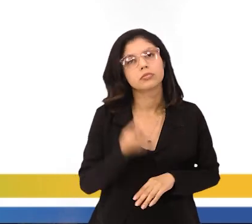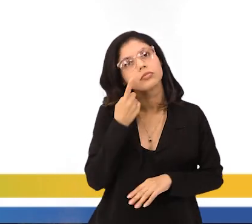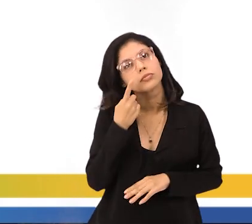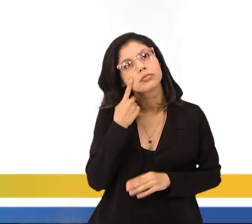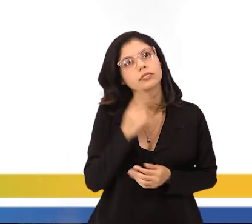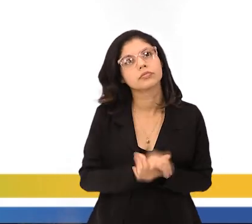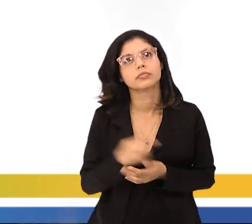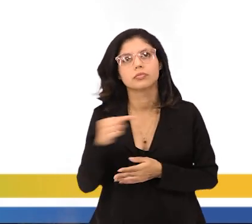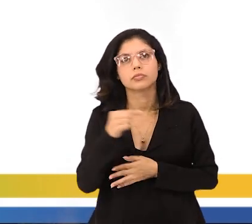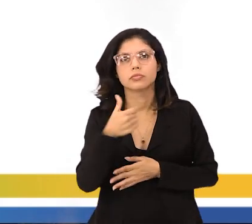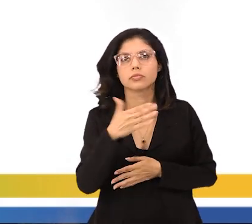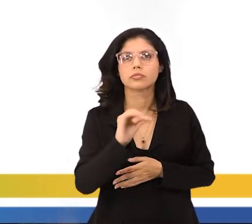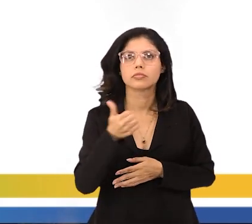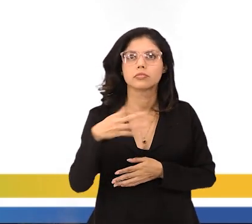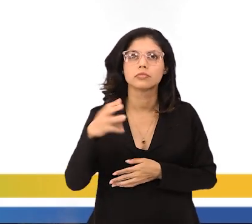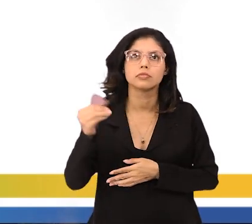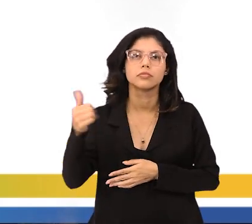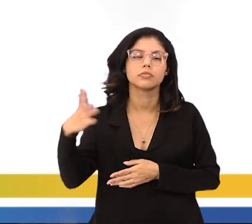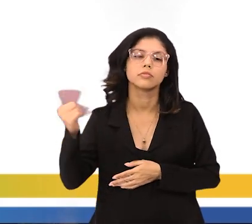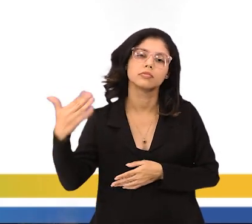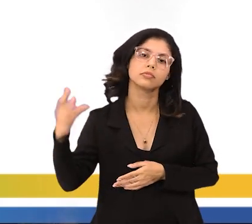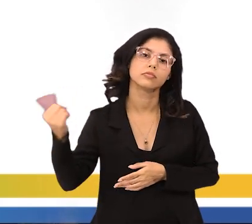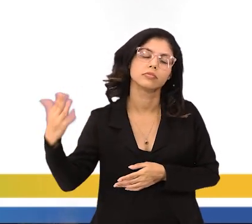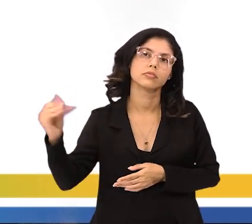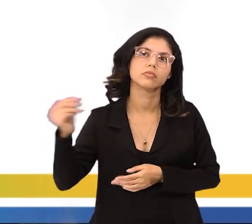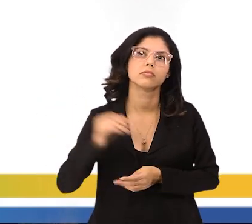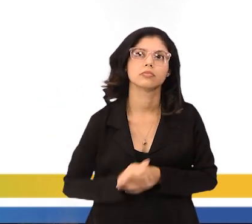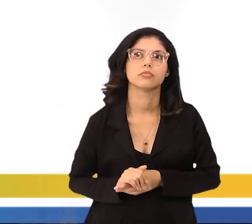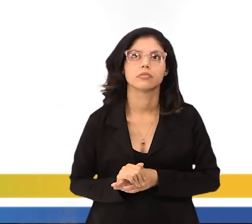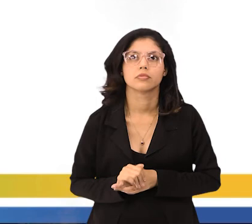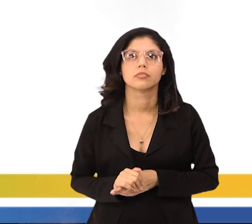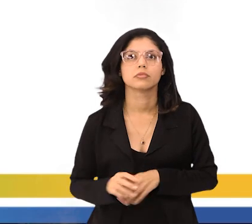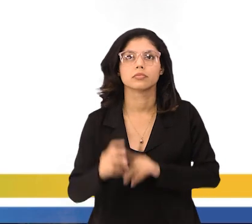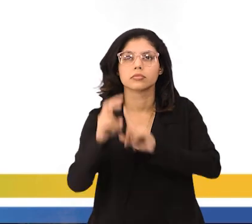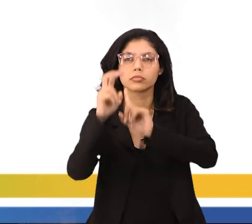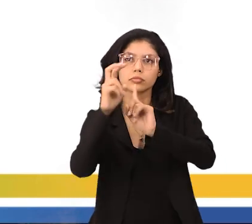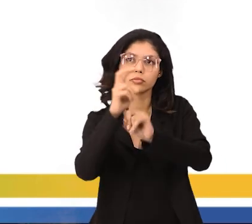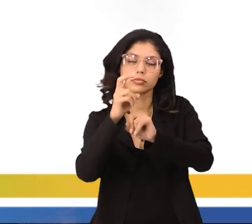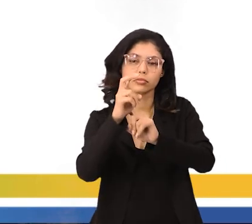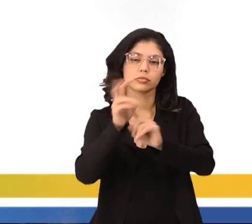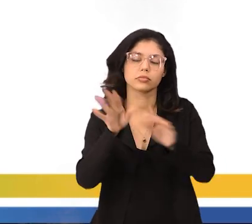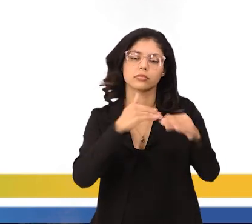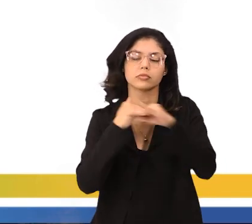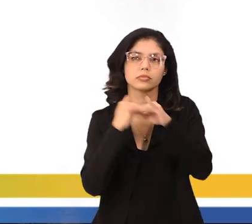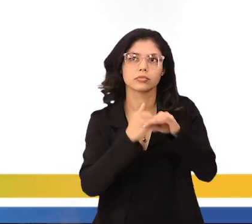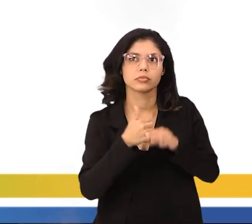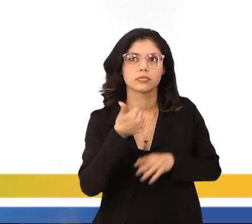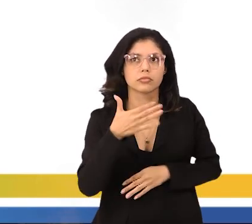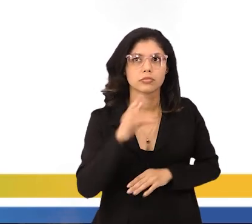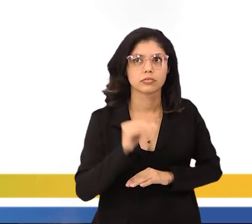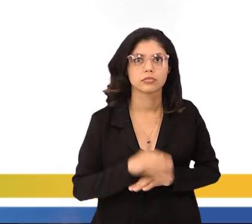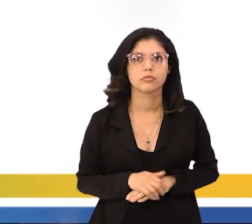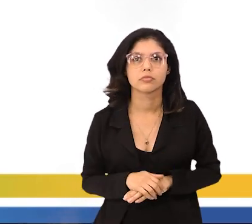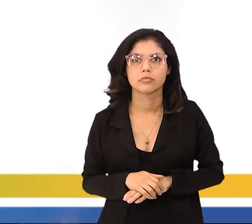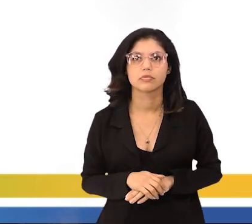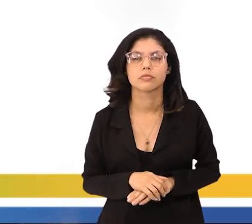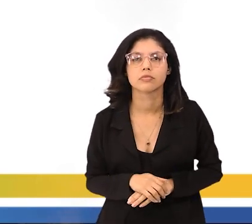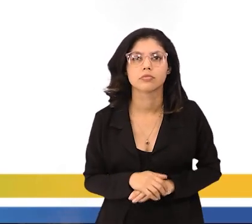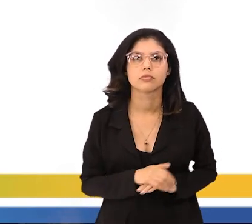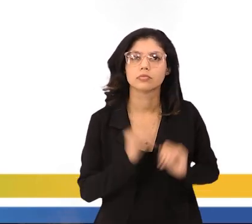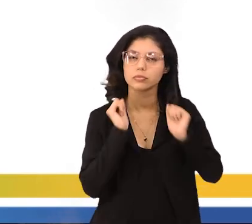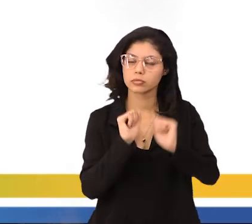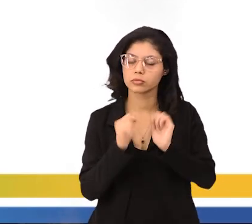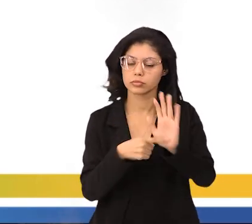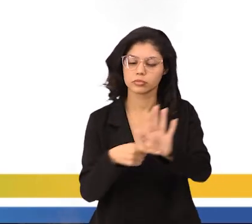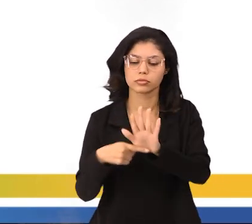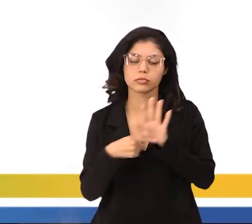que menos 10 vezes menos 10 vezes menos 10 vezes menos 10 vezes menos 10 é o produto de 5 fatores iguais a menos 10. Por isso,